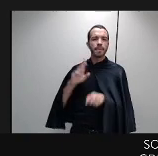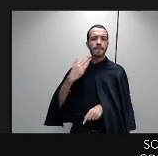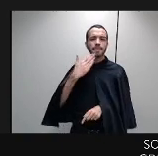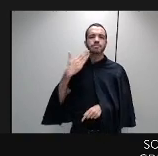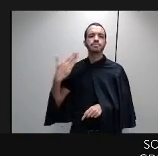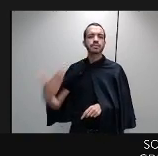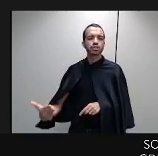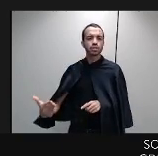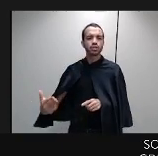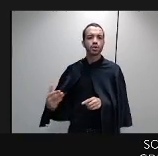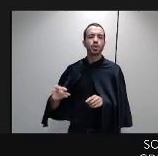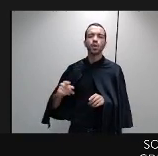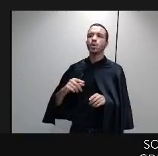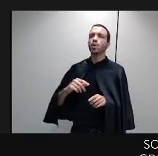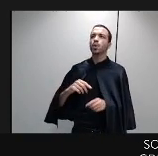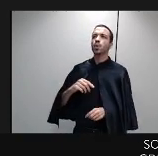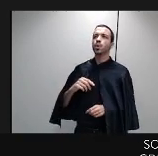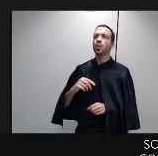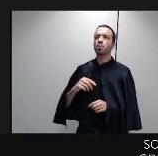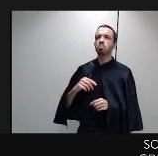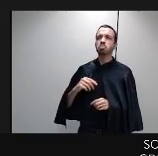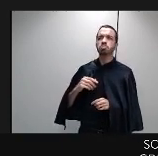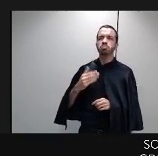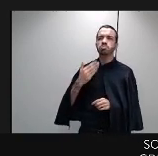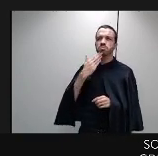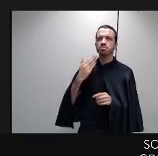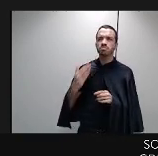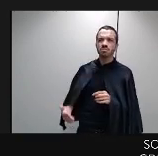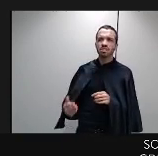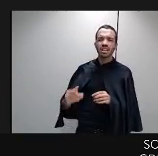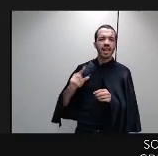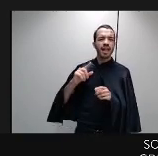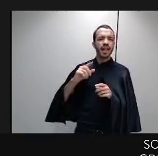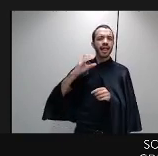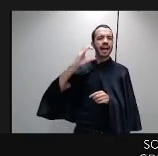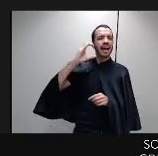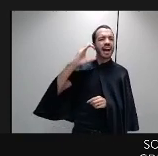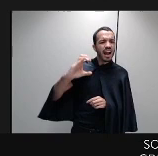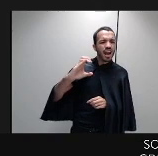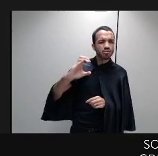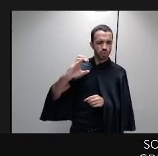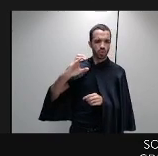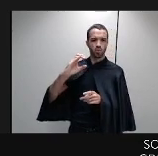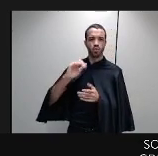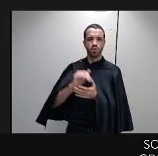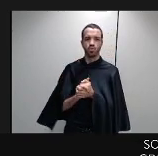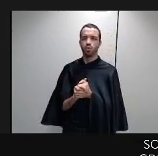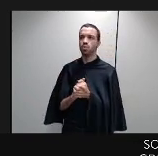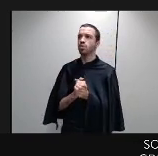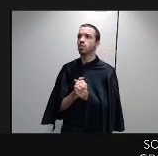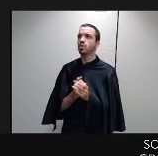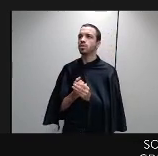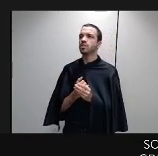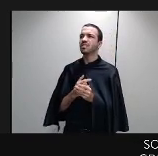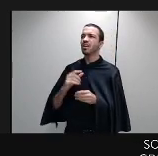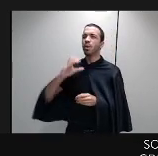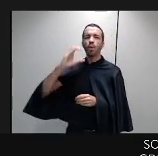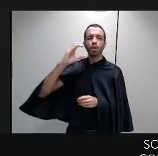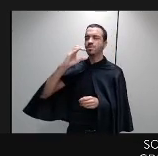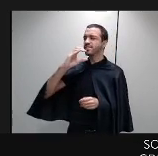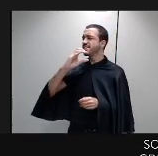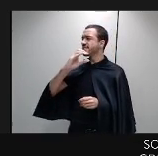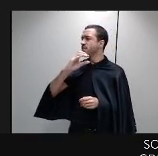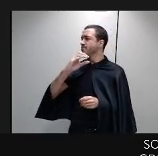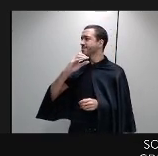concursal quando feito executivo carece de um a construção de bebê Então